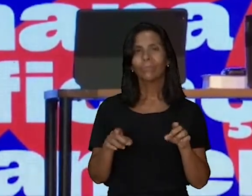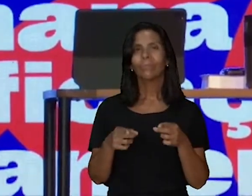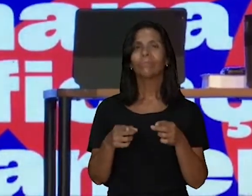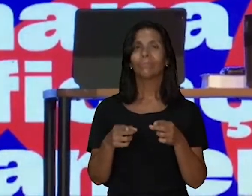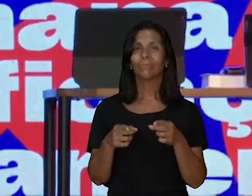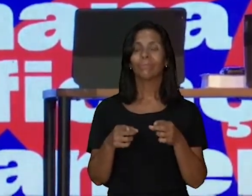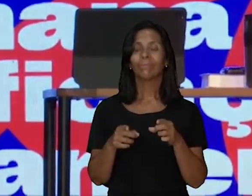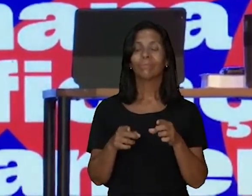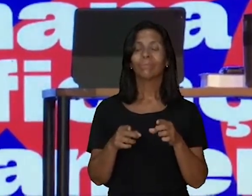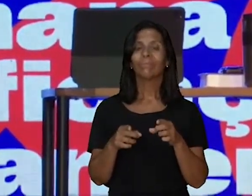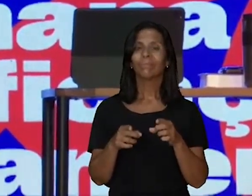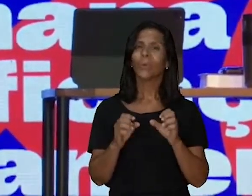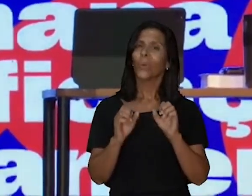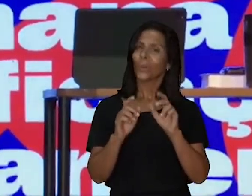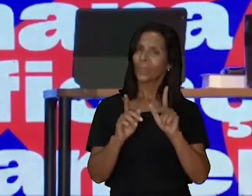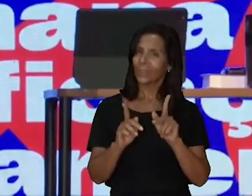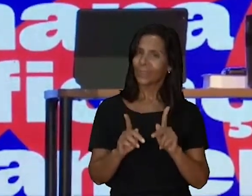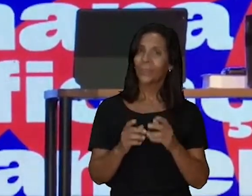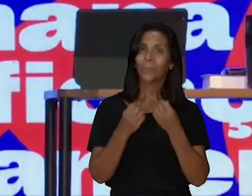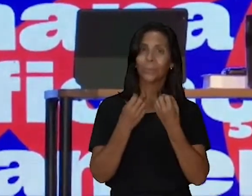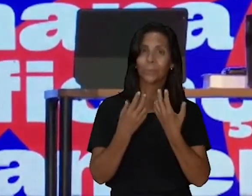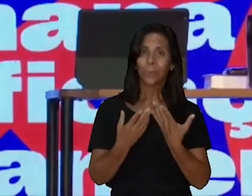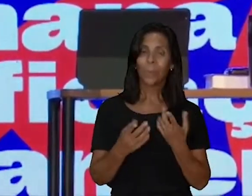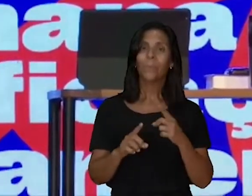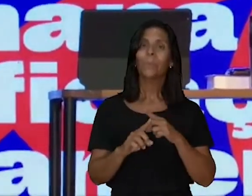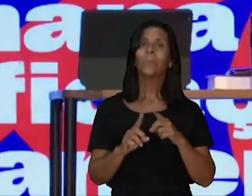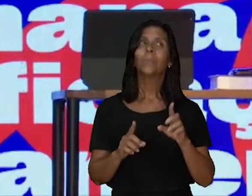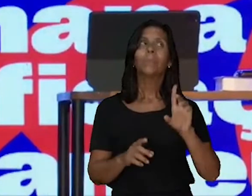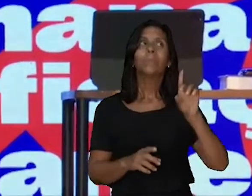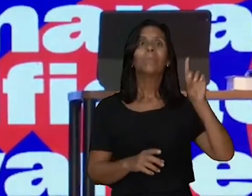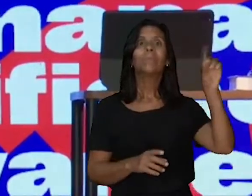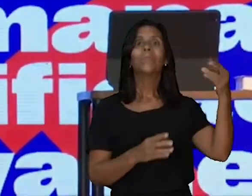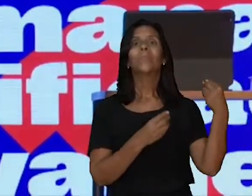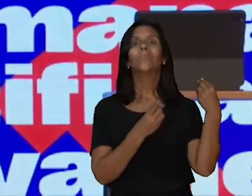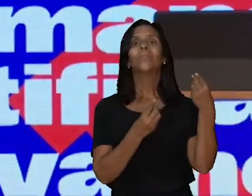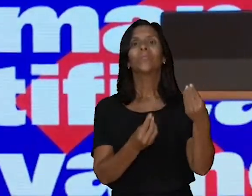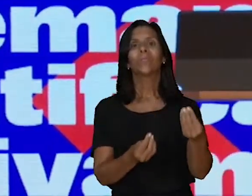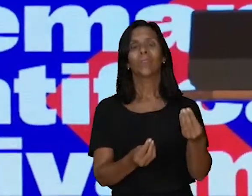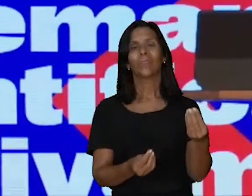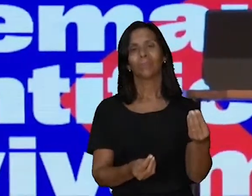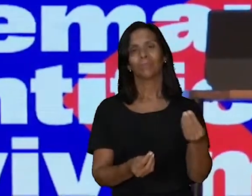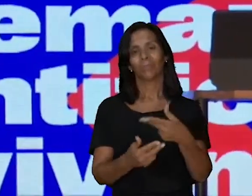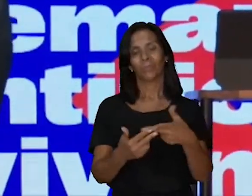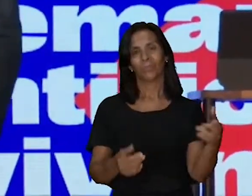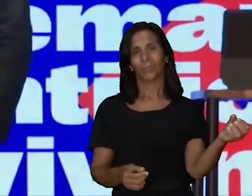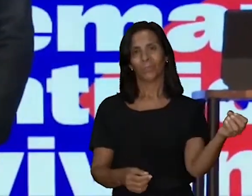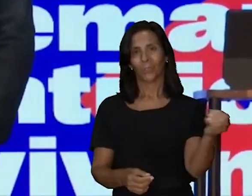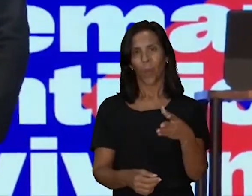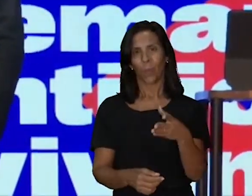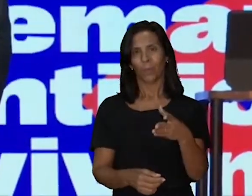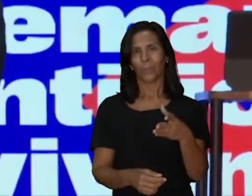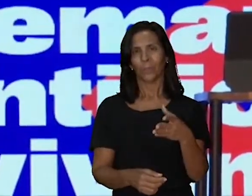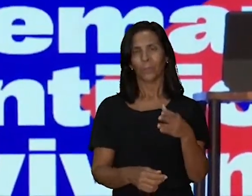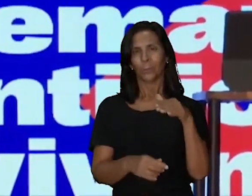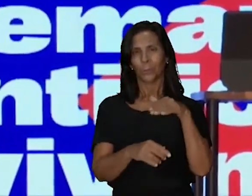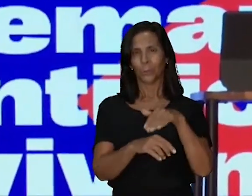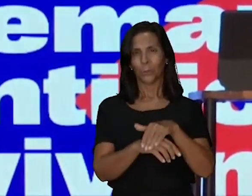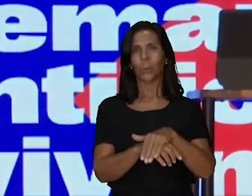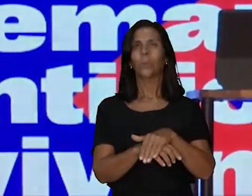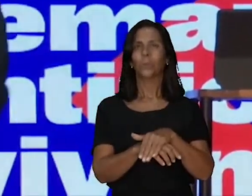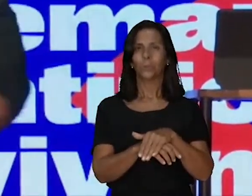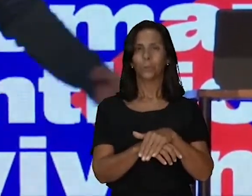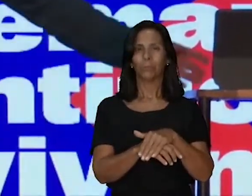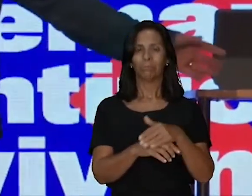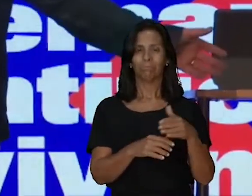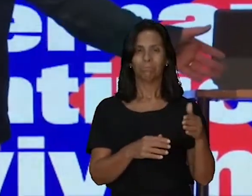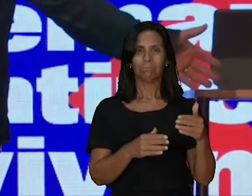Mas Deus vem trazendo algo novo cada noite. Quem está aqui desde o começo? Levanta a mão. Não é